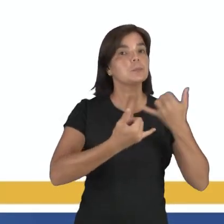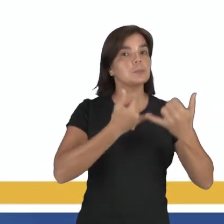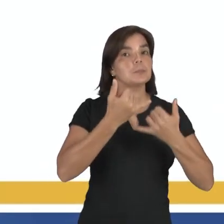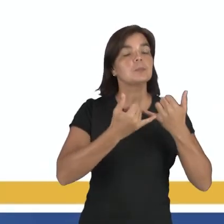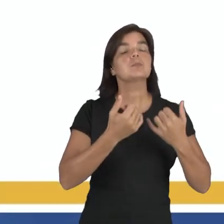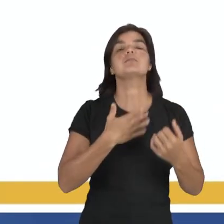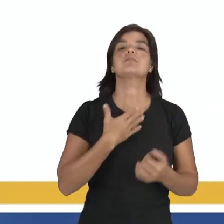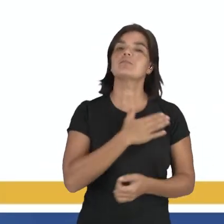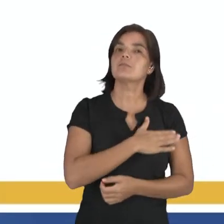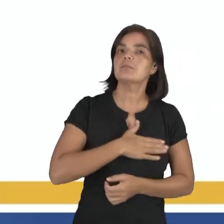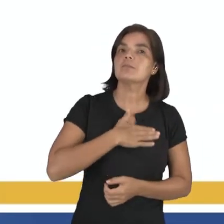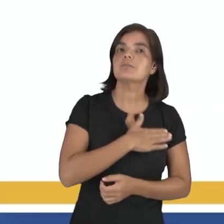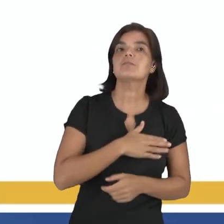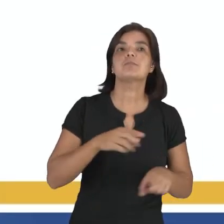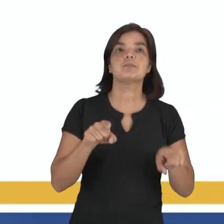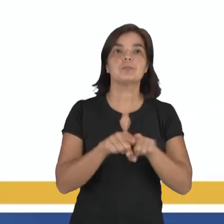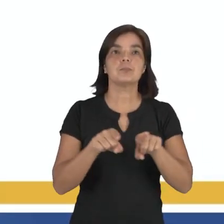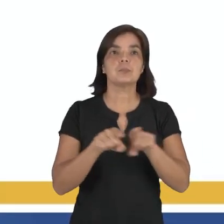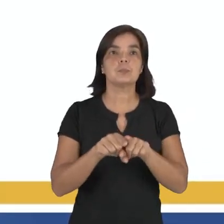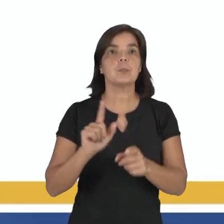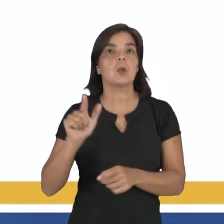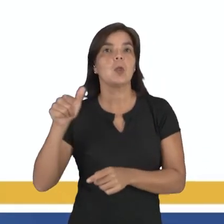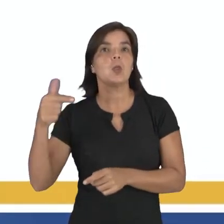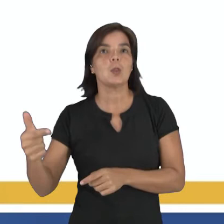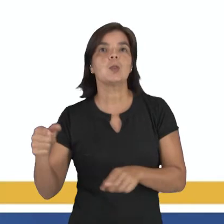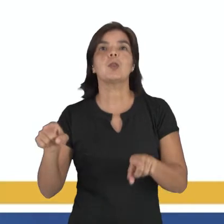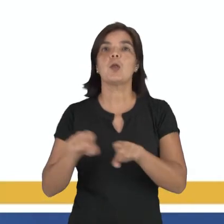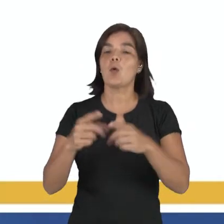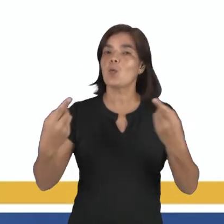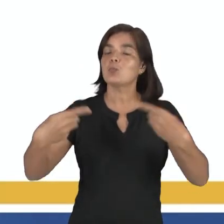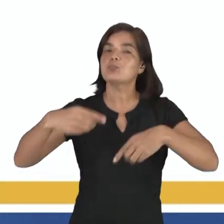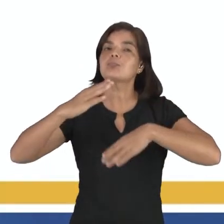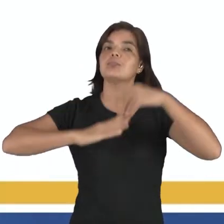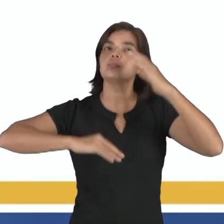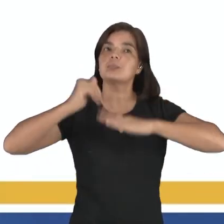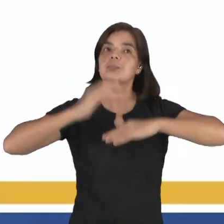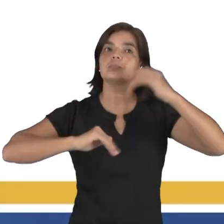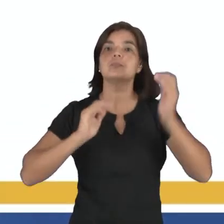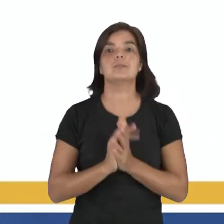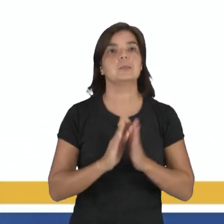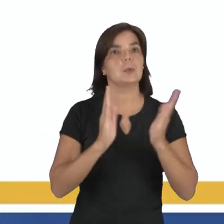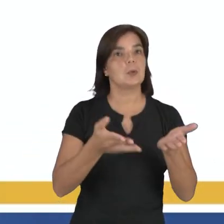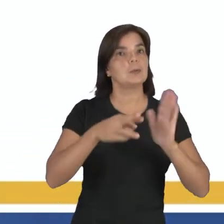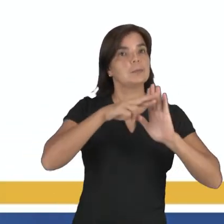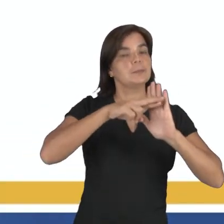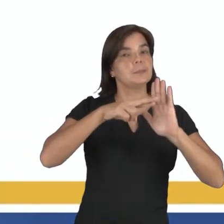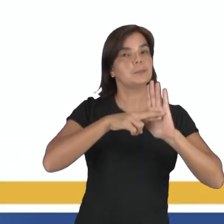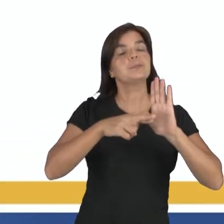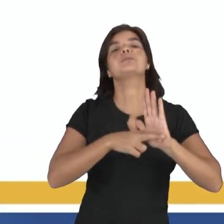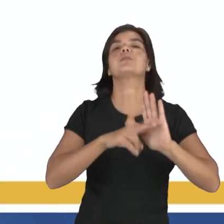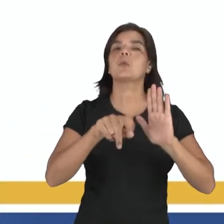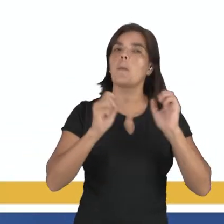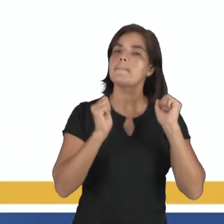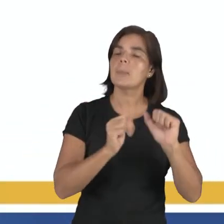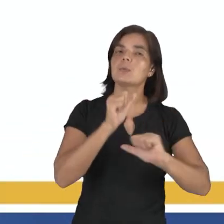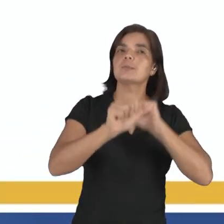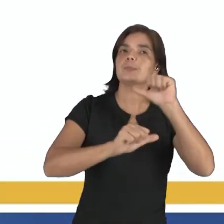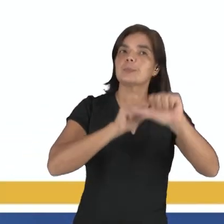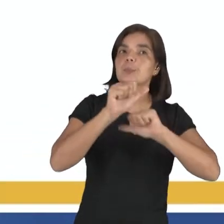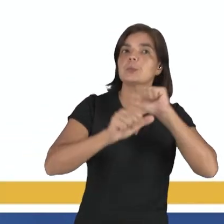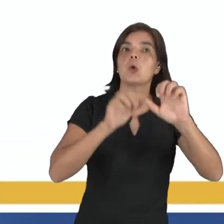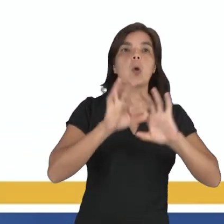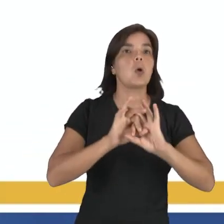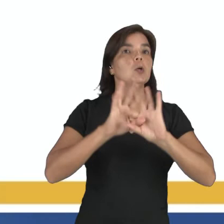de entretenimento, enquanto o esporte de competição e profissionalismo. Já as regras do jogo são regras